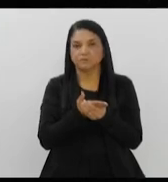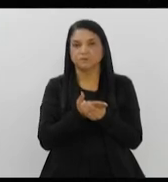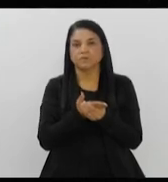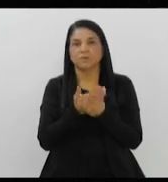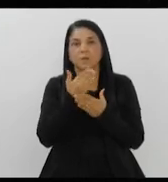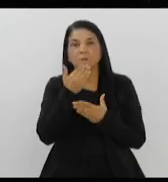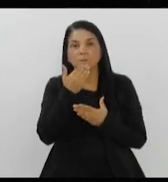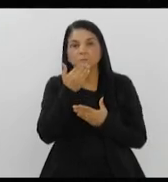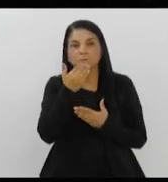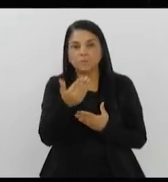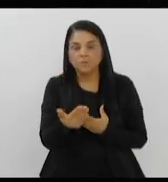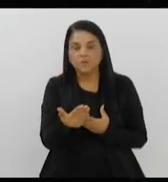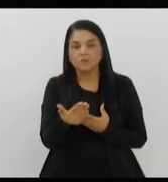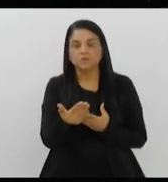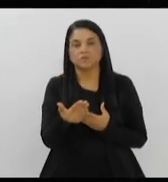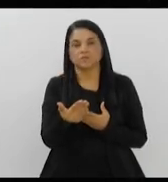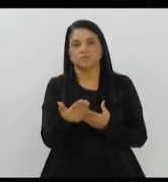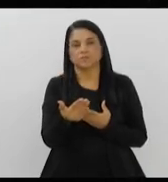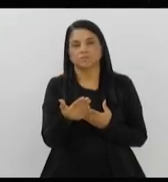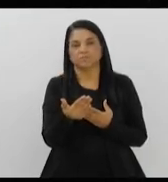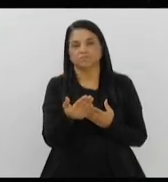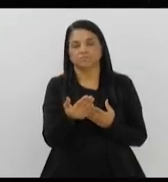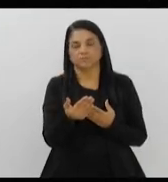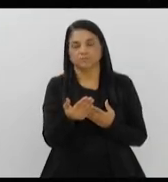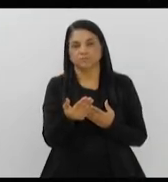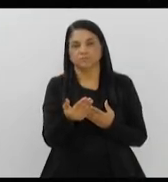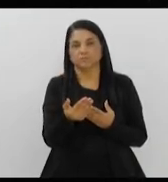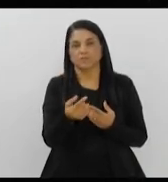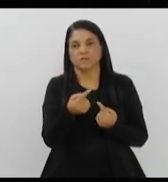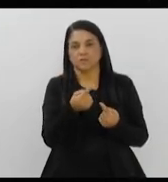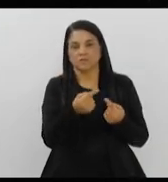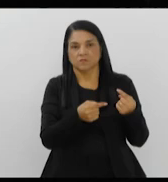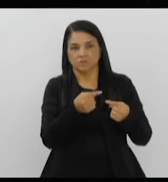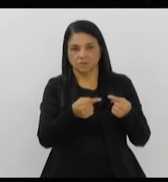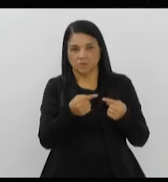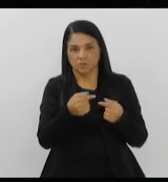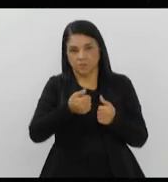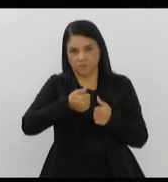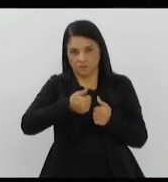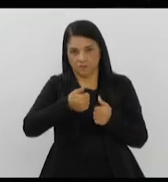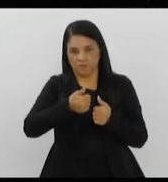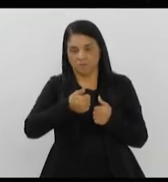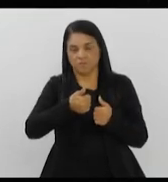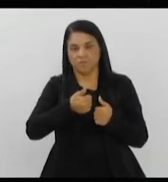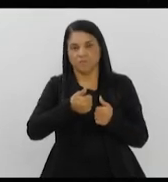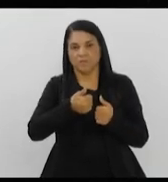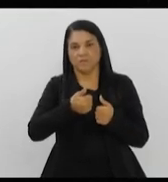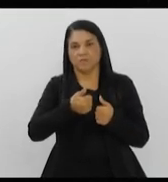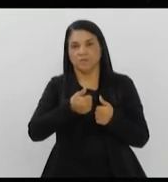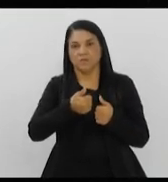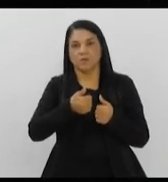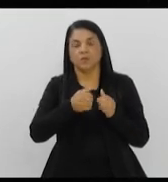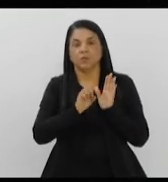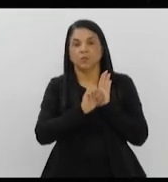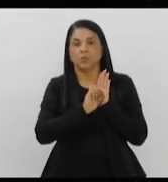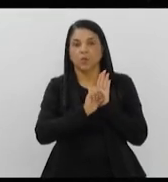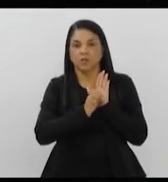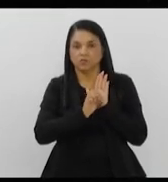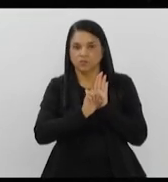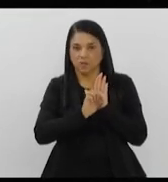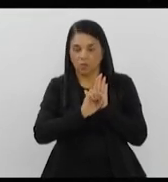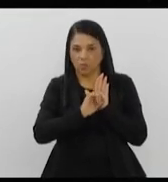solicitação que tramitou em primeira, de que, baseado no que consta no edital do